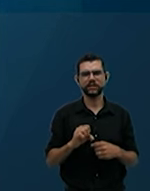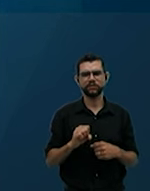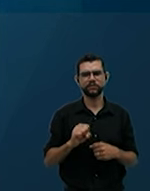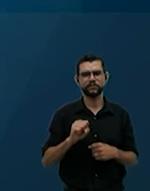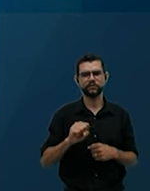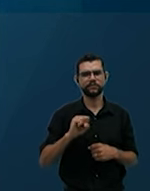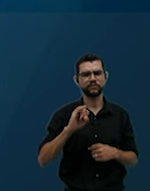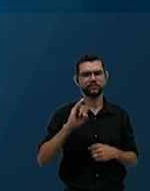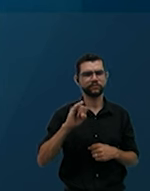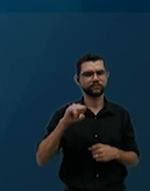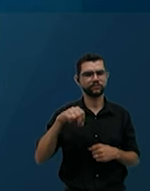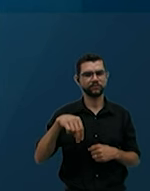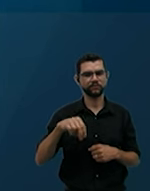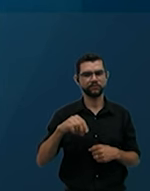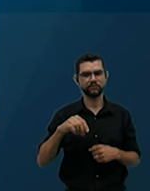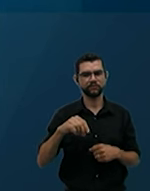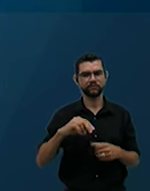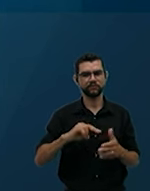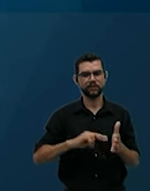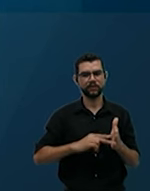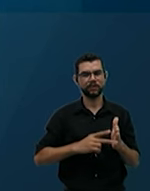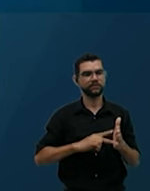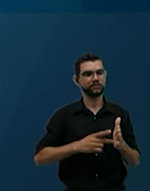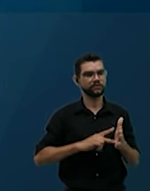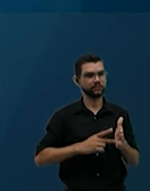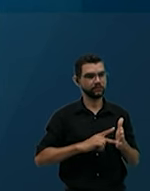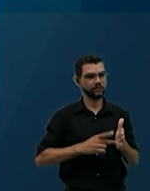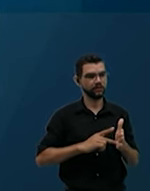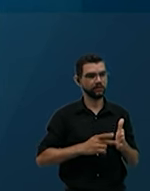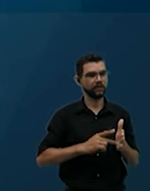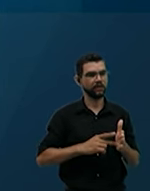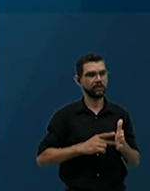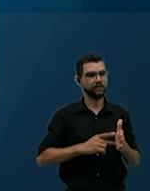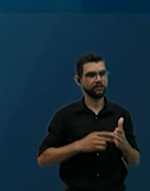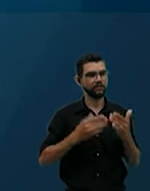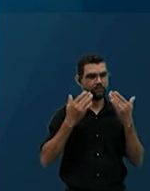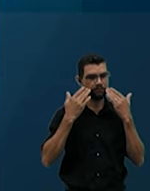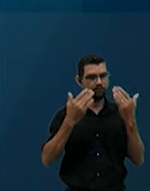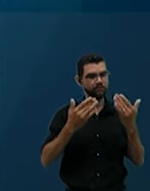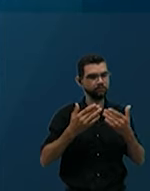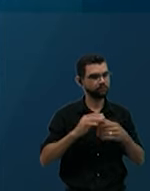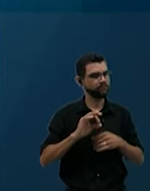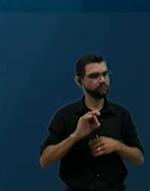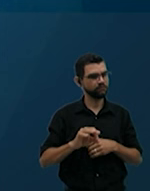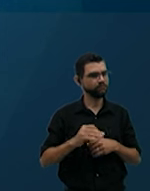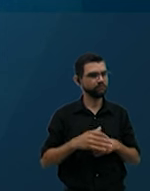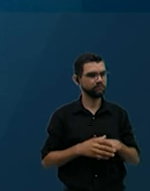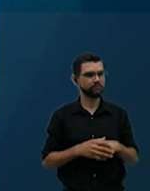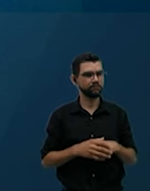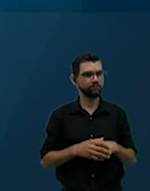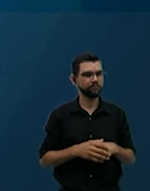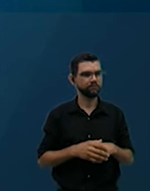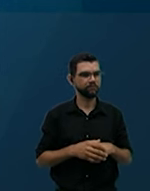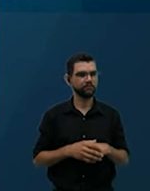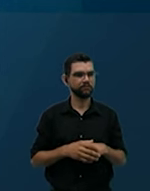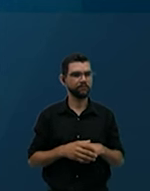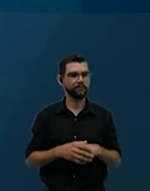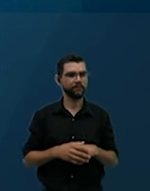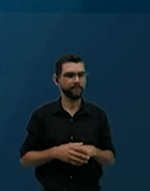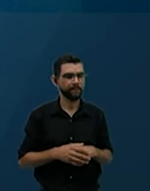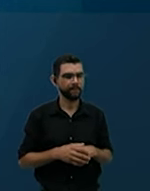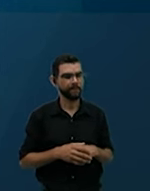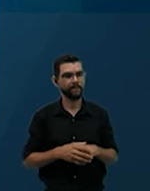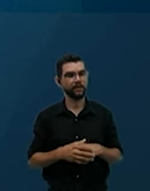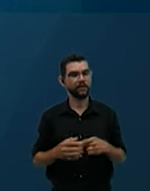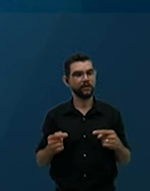na propositura de ações coletivas, contribuindo assim com a racionalização e efetividade do nosso sistema judiciário. Portanto,